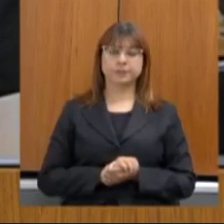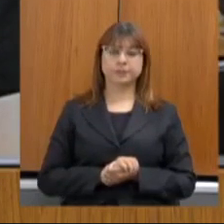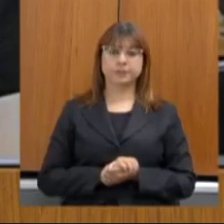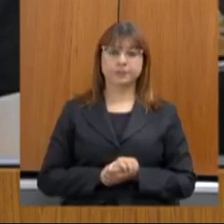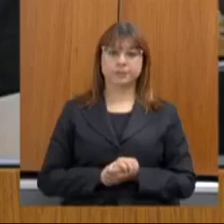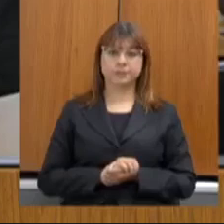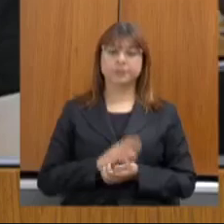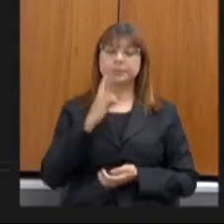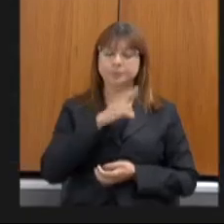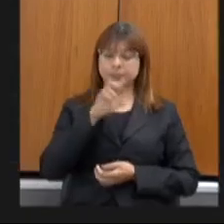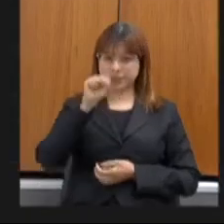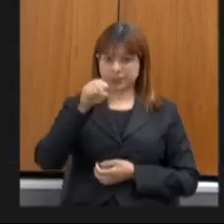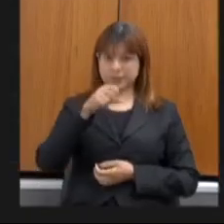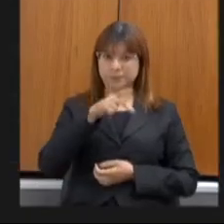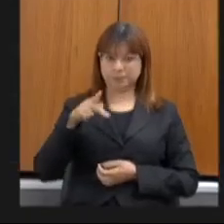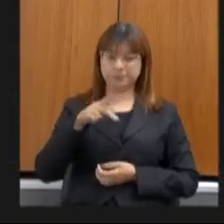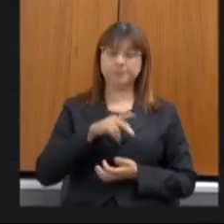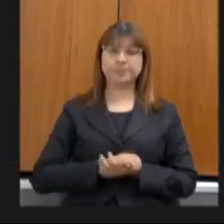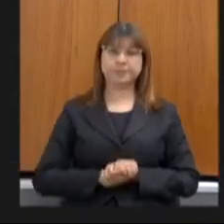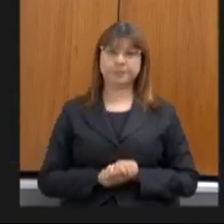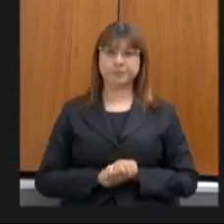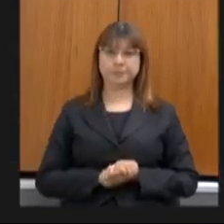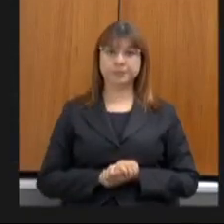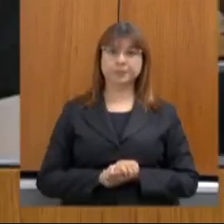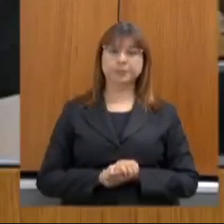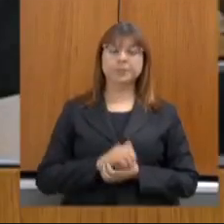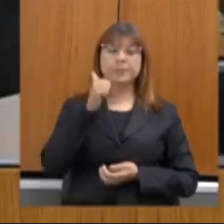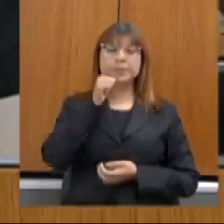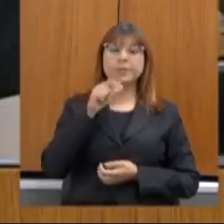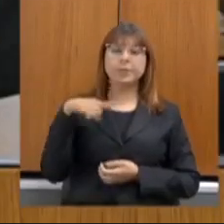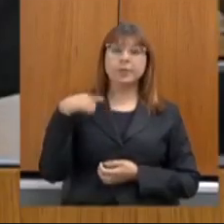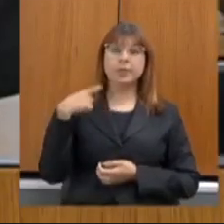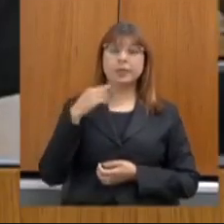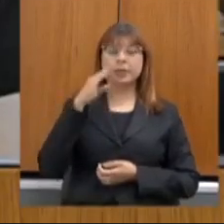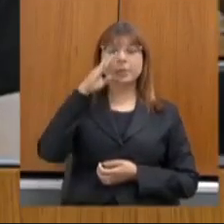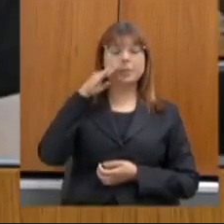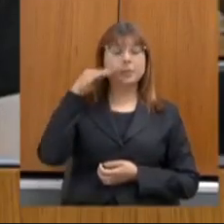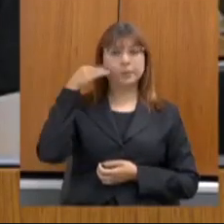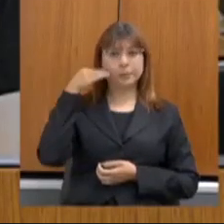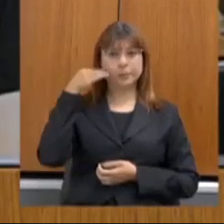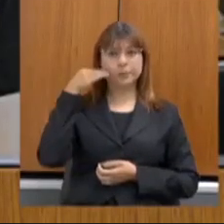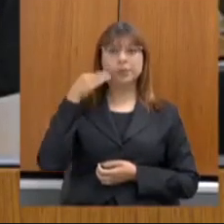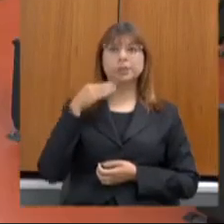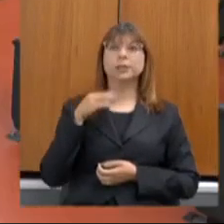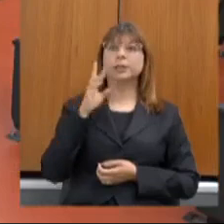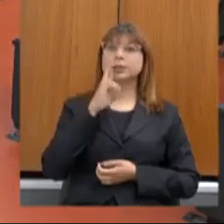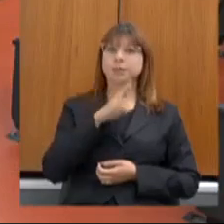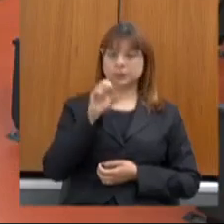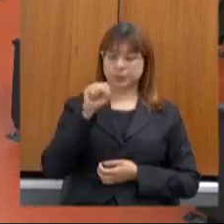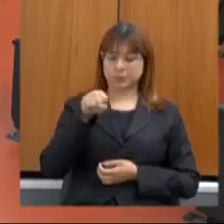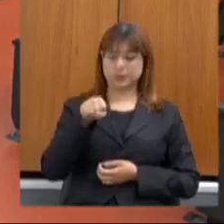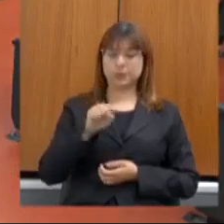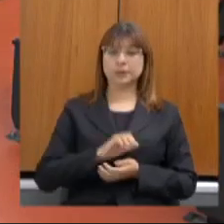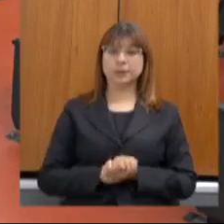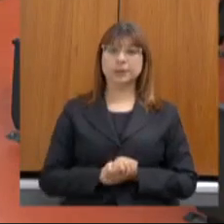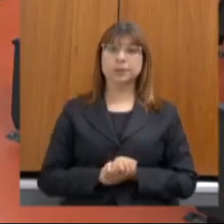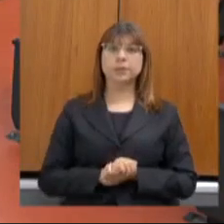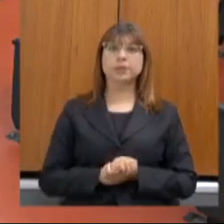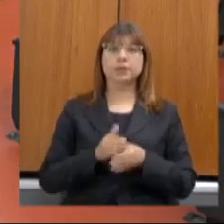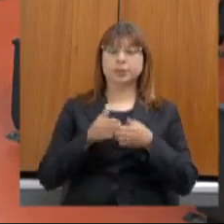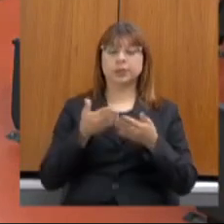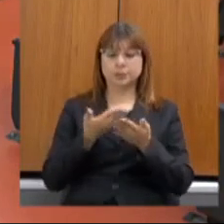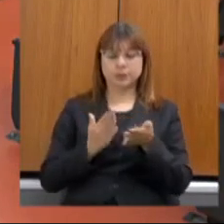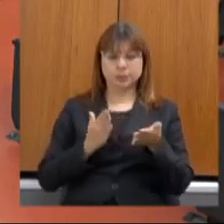eu posso sim Presidente Pode sim deputada Beatriz Cerqueira Sim eu sei que ele - Presidente